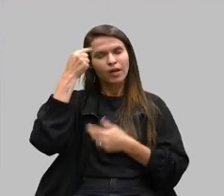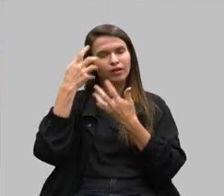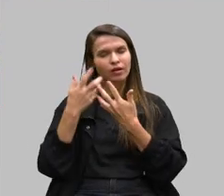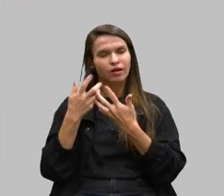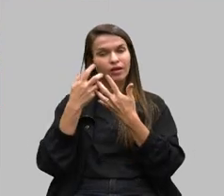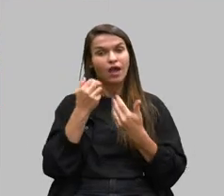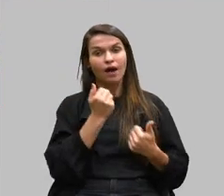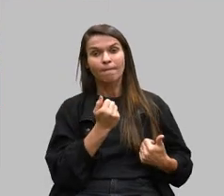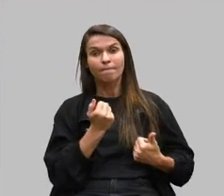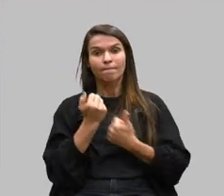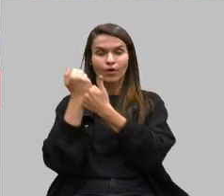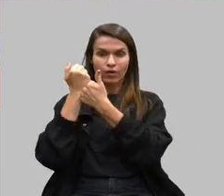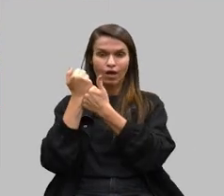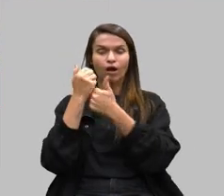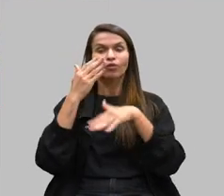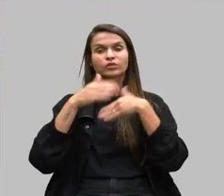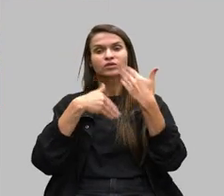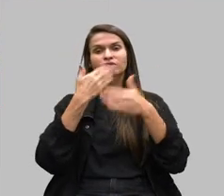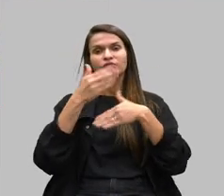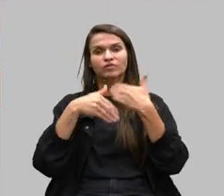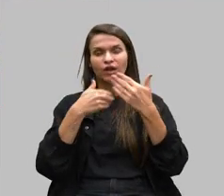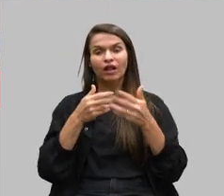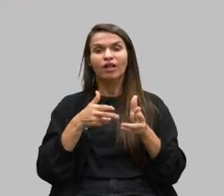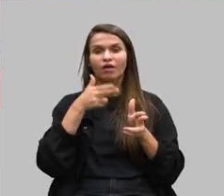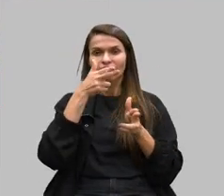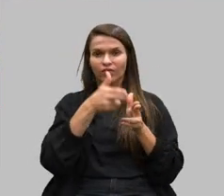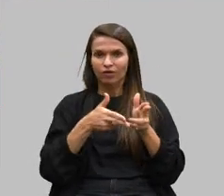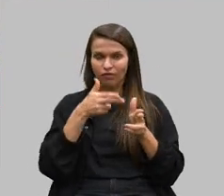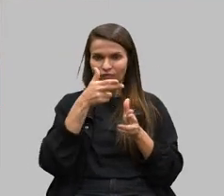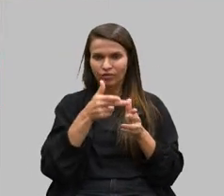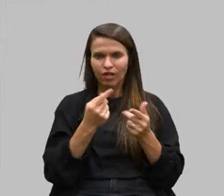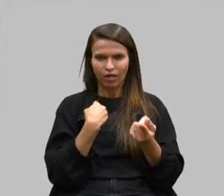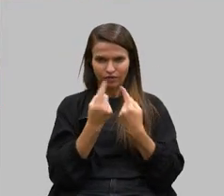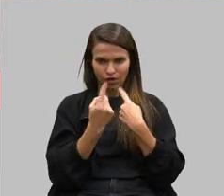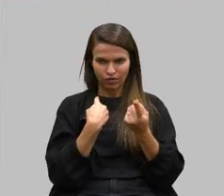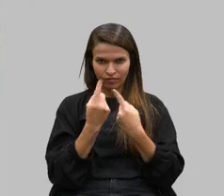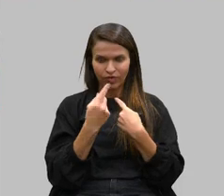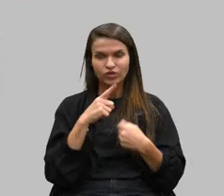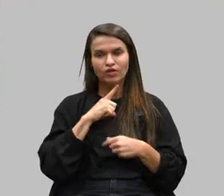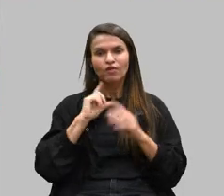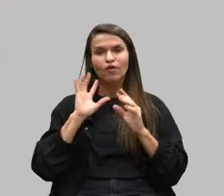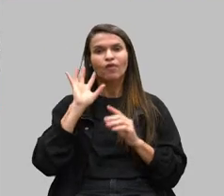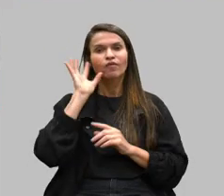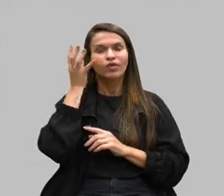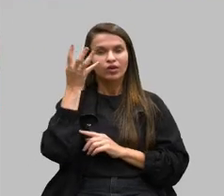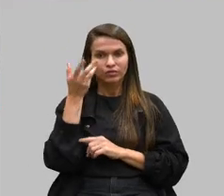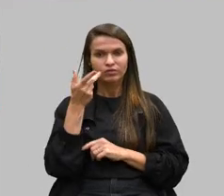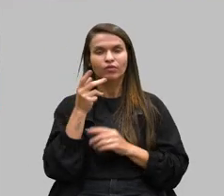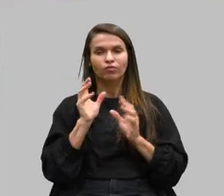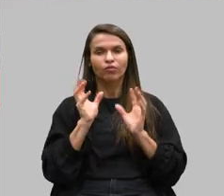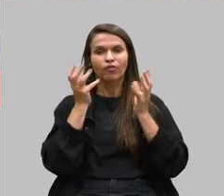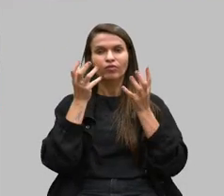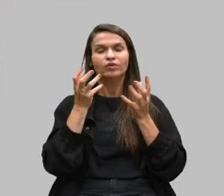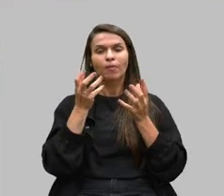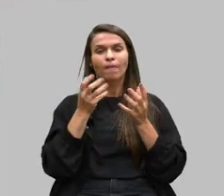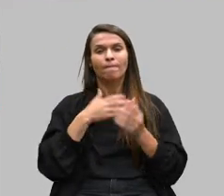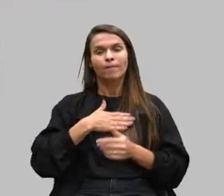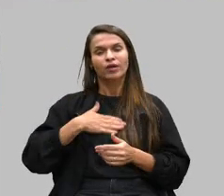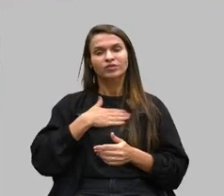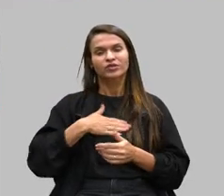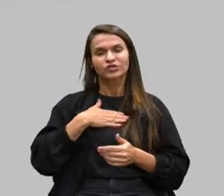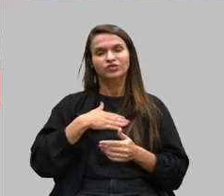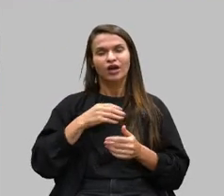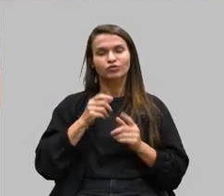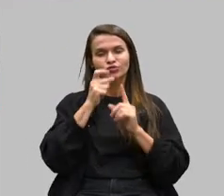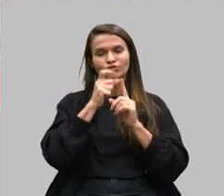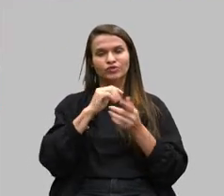apoiar ao desenvolvimento da ferrovia tivemos um evento agora em que eu tive o prazer de estar com o nosso secretário Pedro Bruno